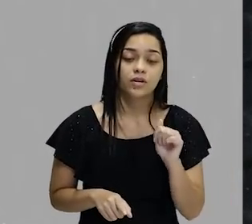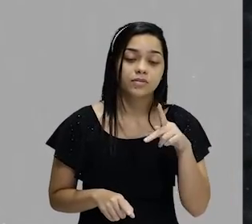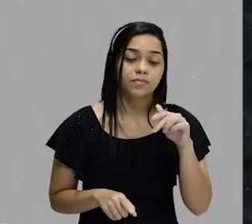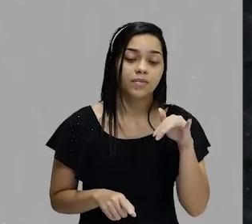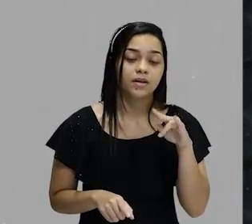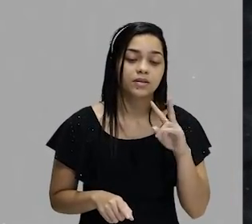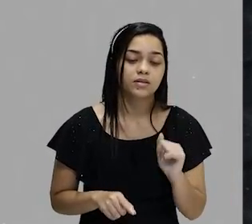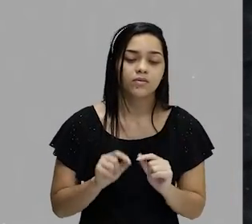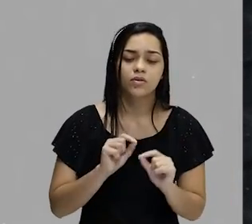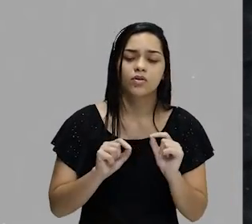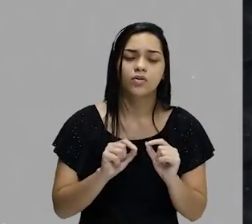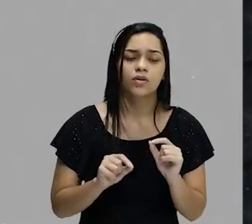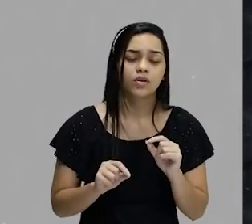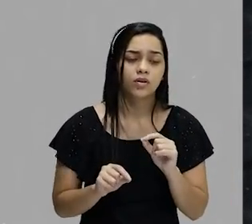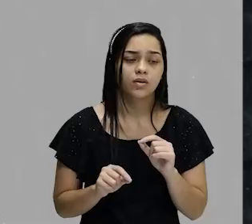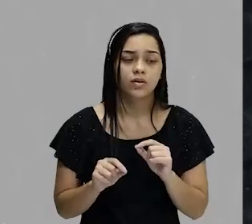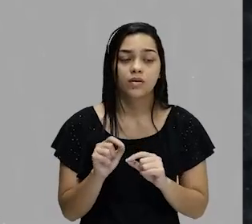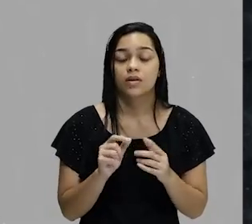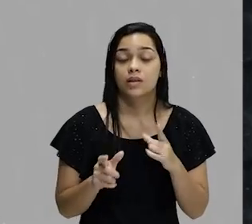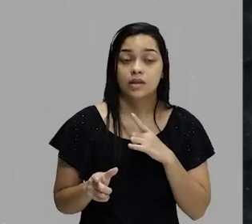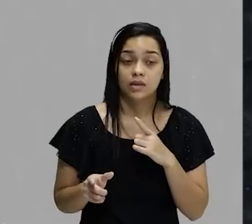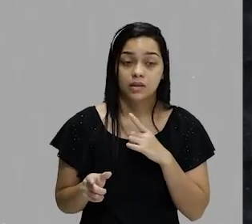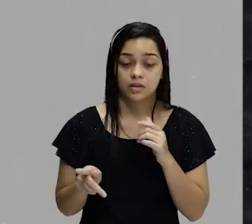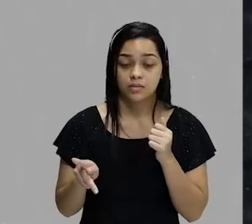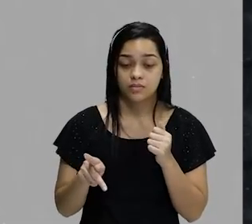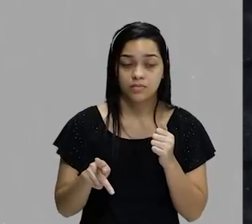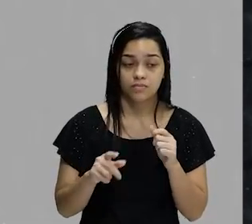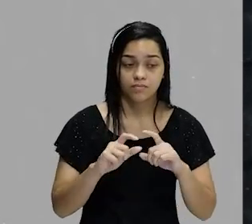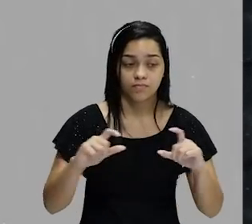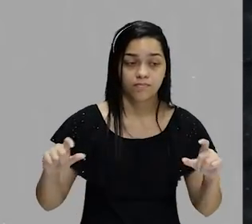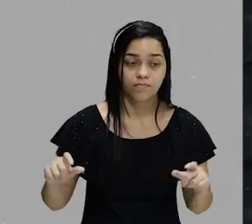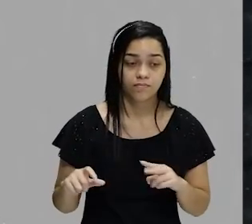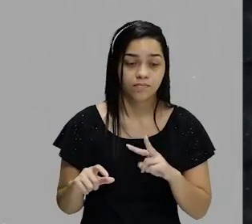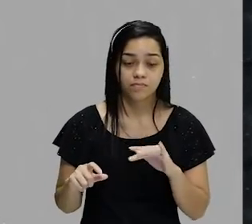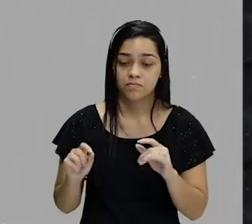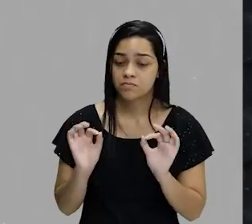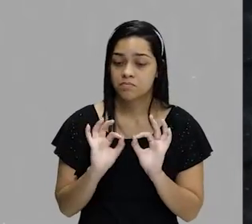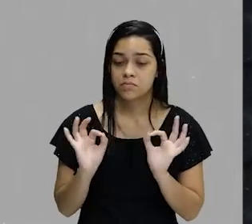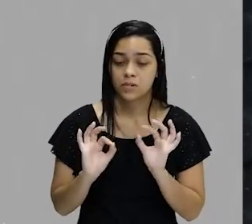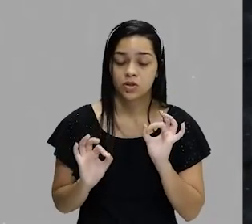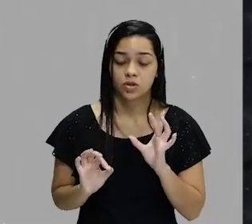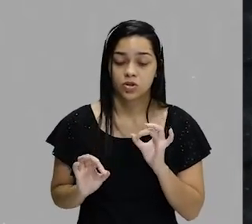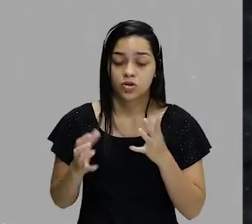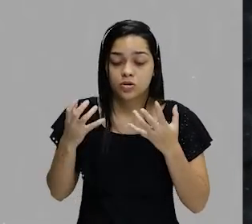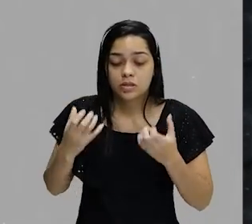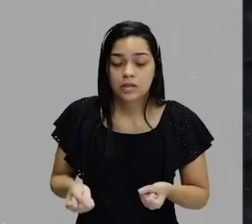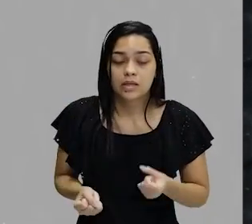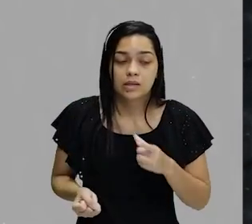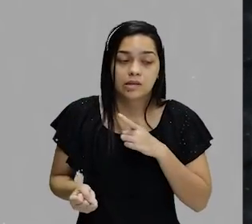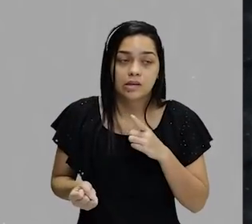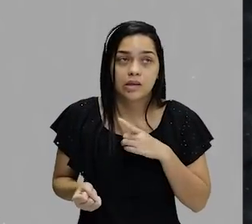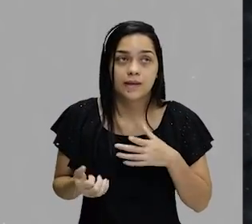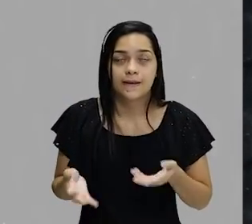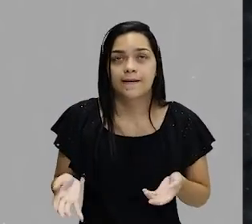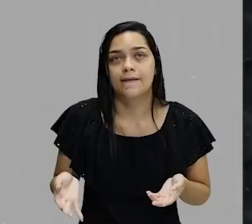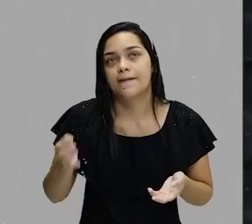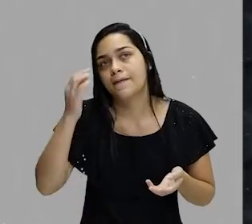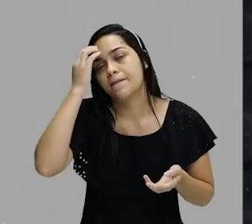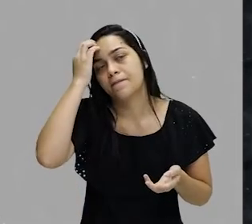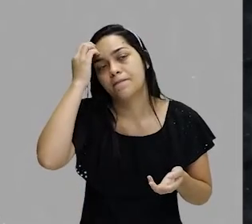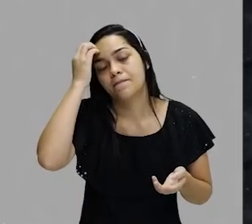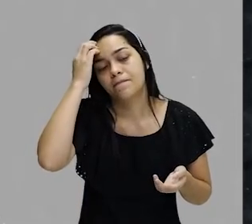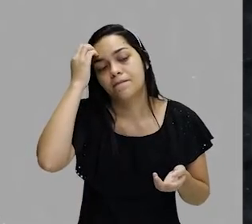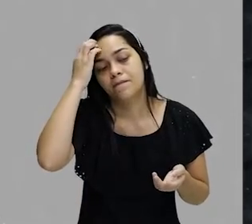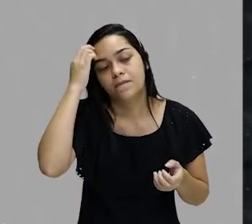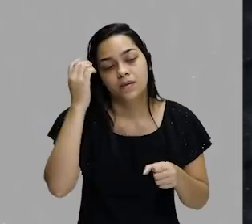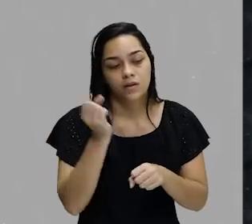paciente. O que é um sujeito paciente? É o sujeito da oração que não faz nada, ele sofre. Como é o caso de o